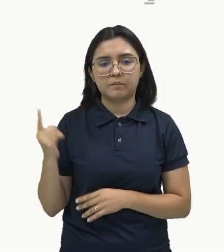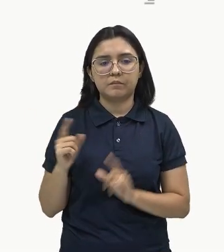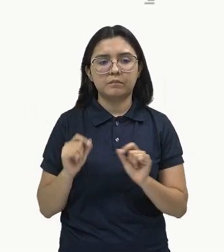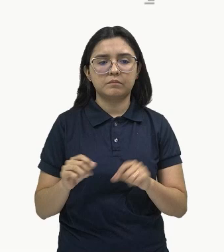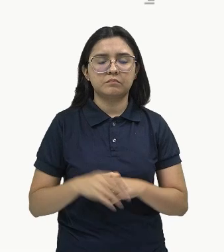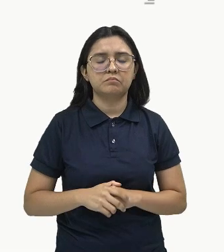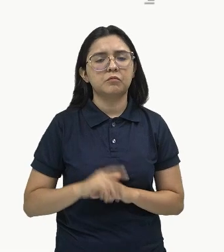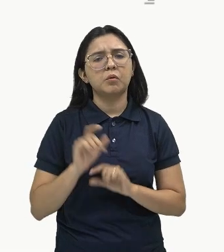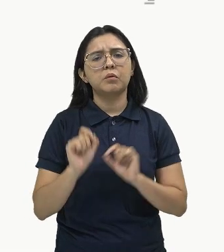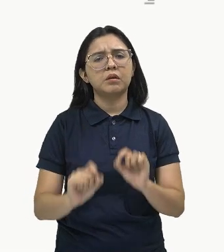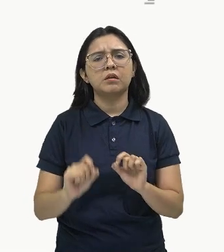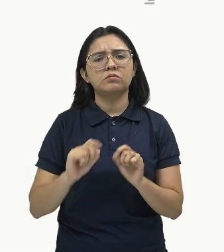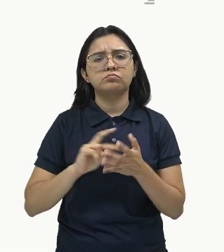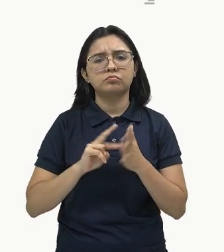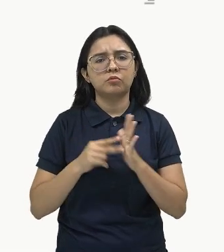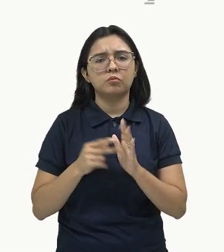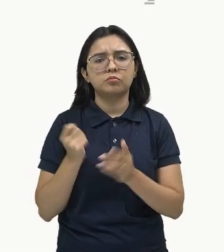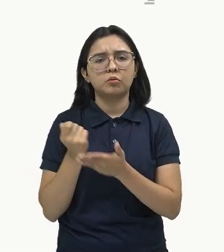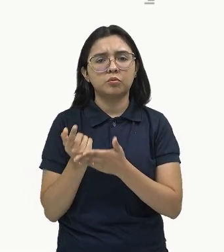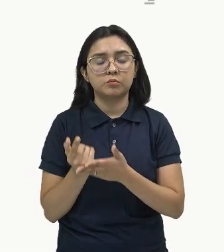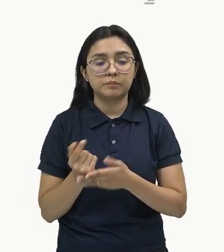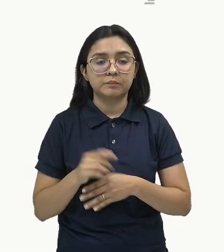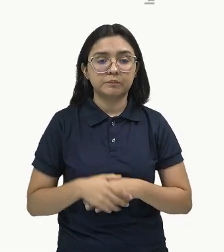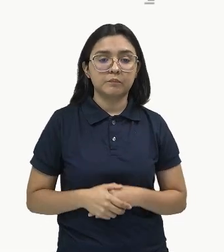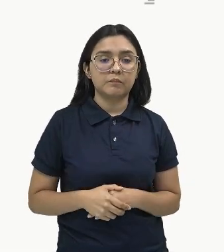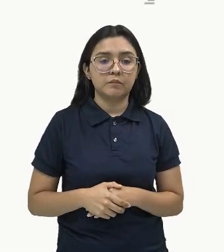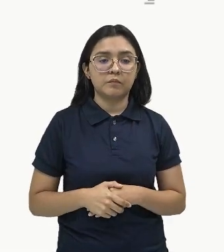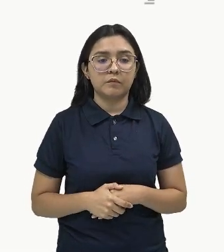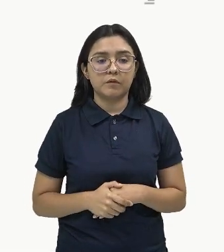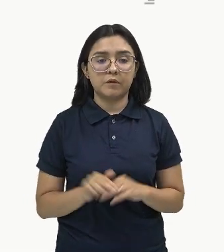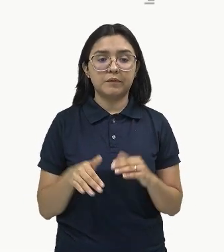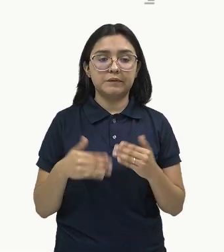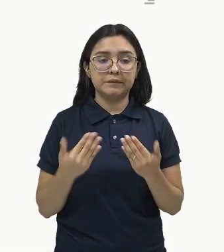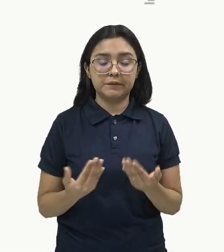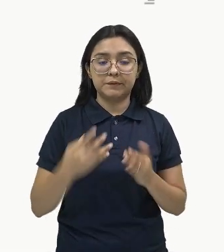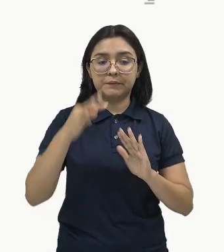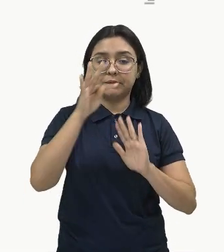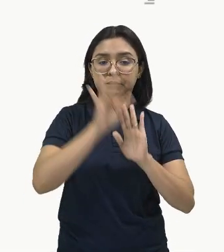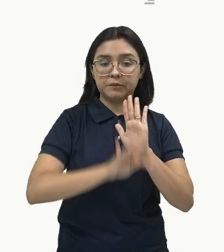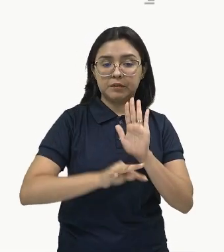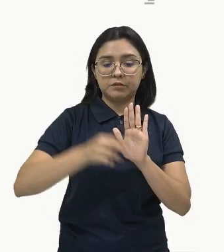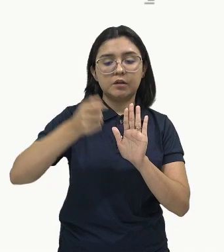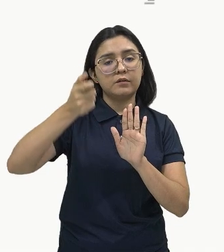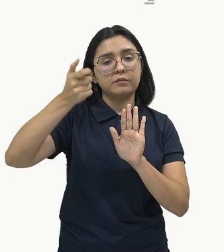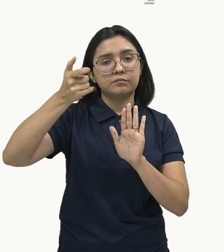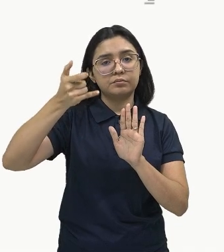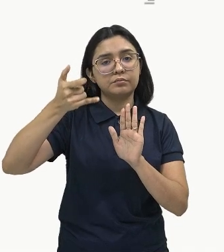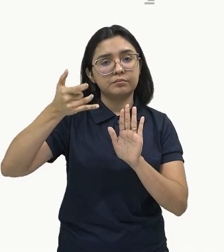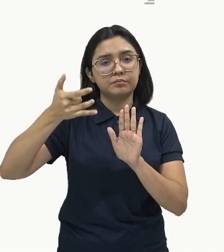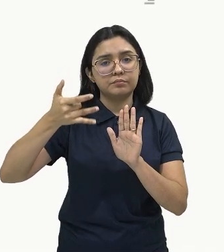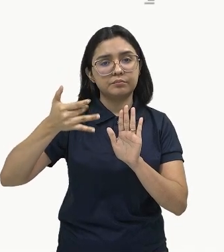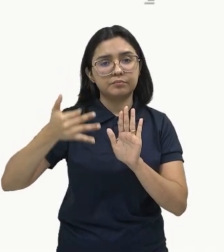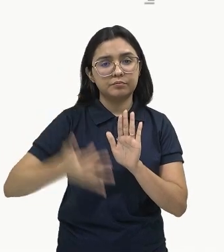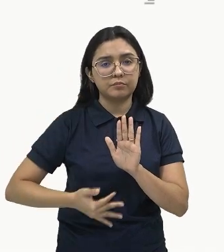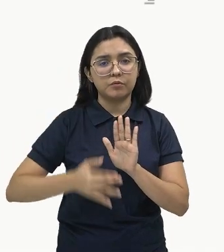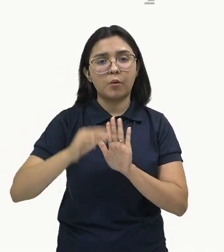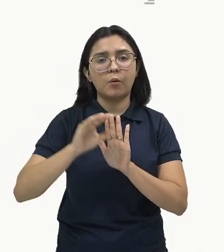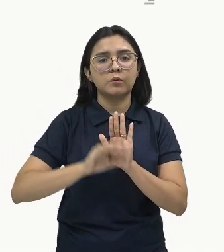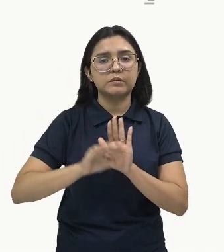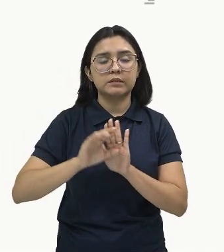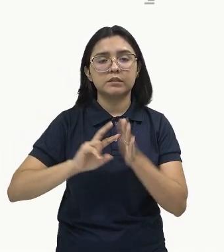o consumismo? Então, nesse texto, com certeza ele vai falar sobre o quê? ele vai dar a definição sobre o